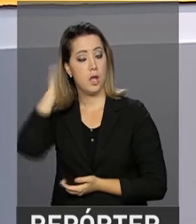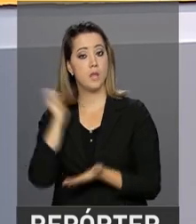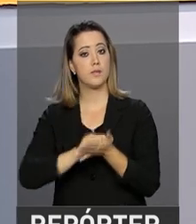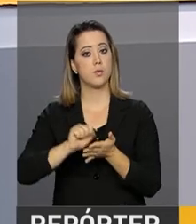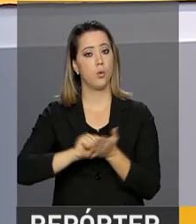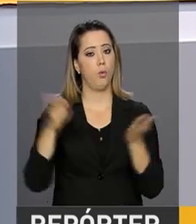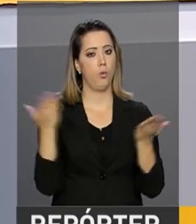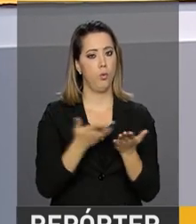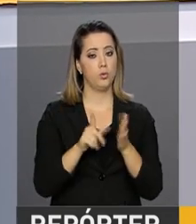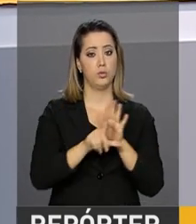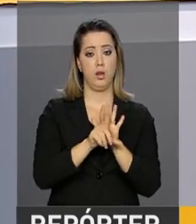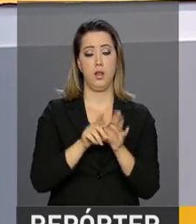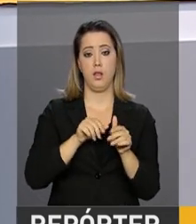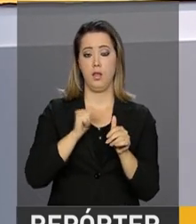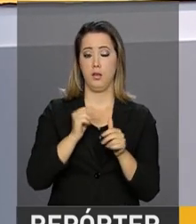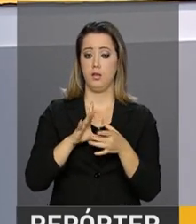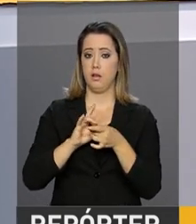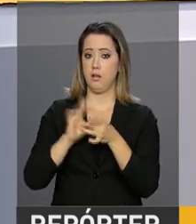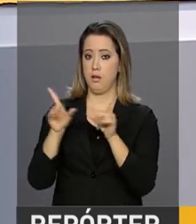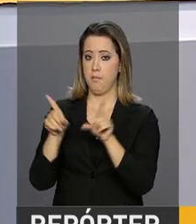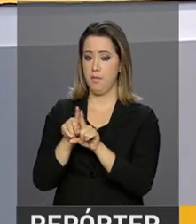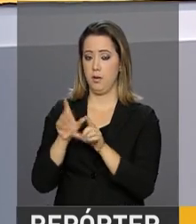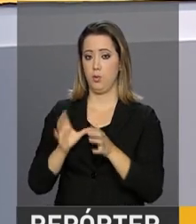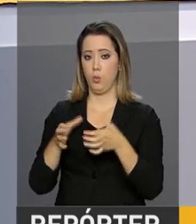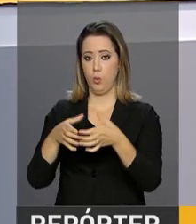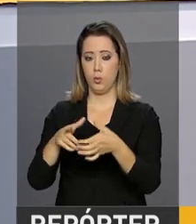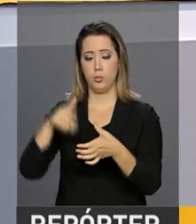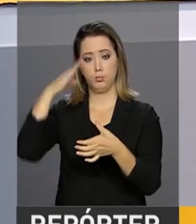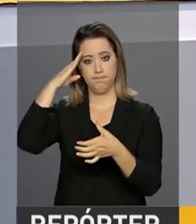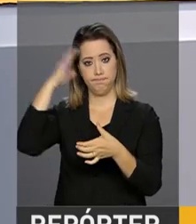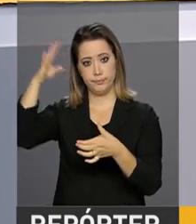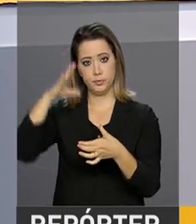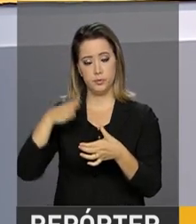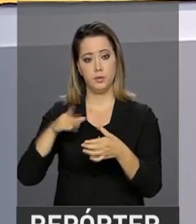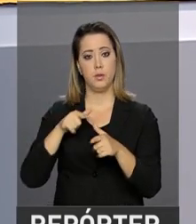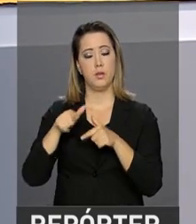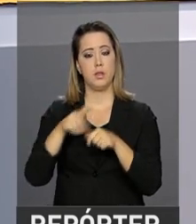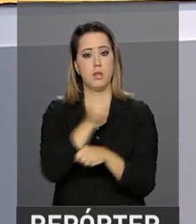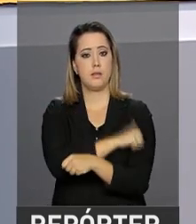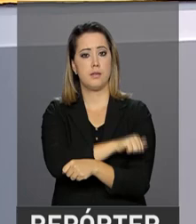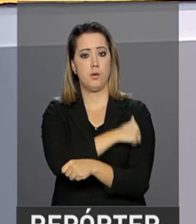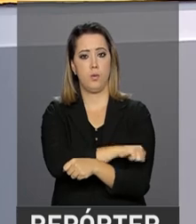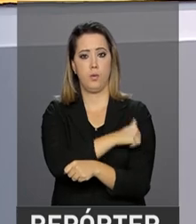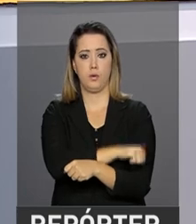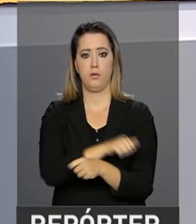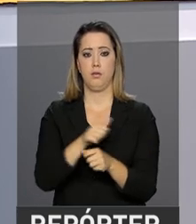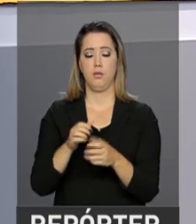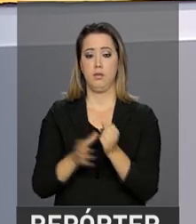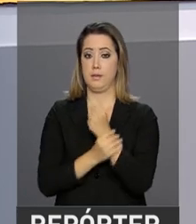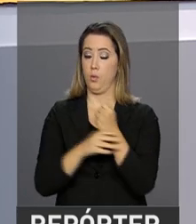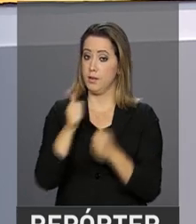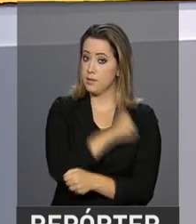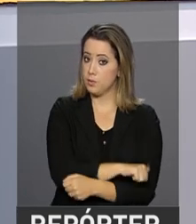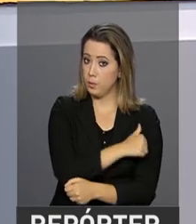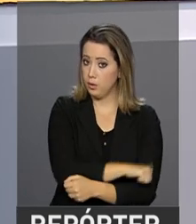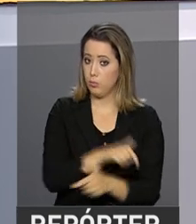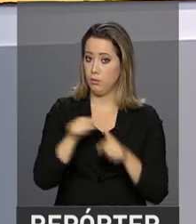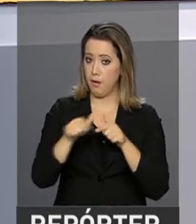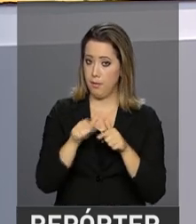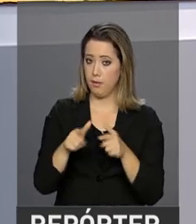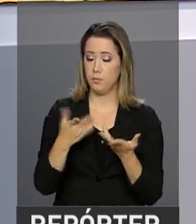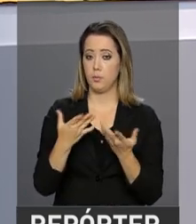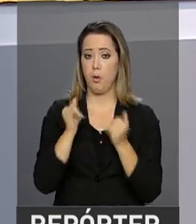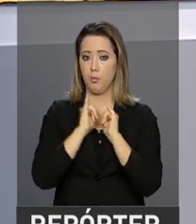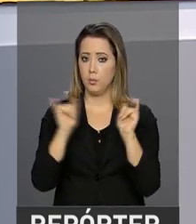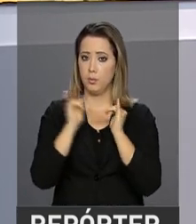Temer assinou hoje um decreto que autoriza a atuação de tropas das Forças Armadas na Segurança Pública do Rio de Janeiro o texto foi publicado